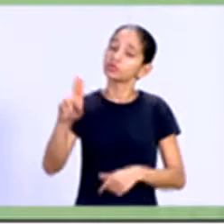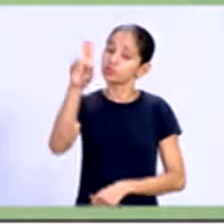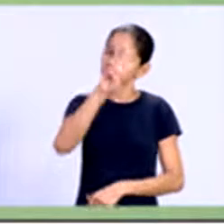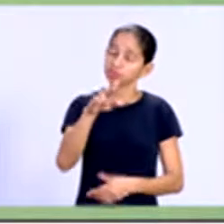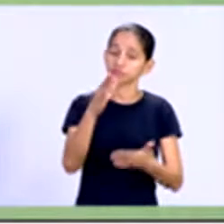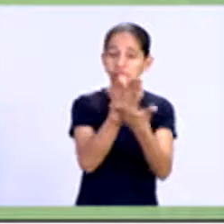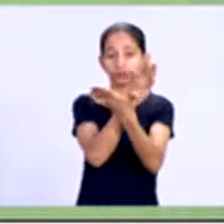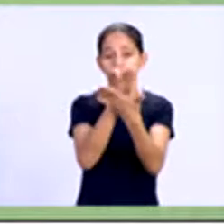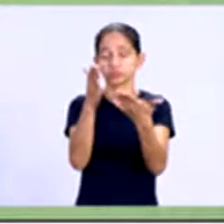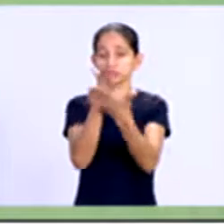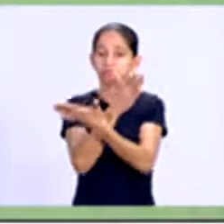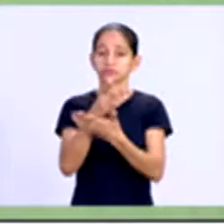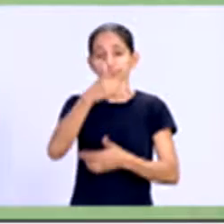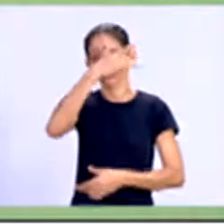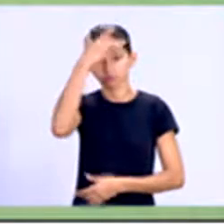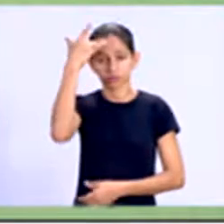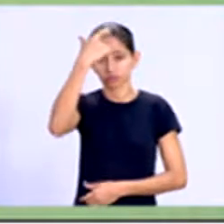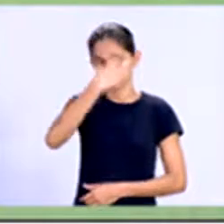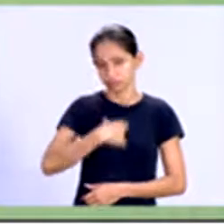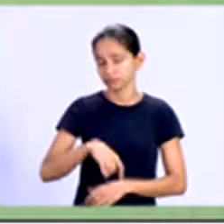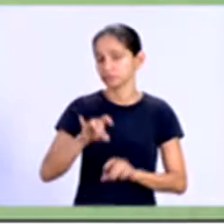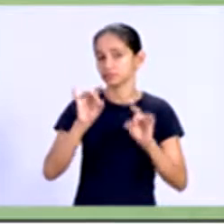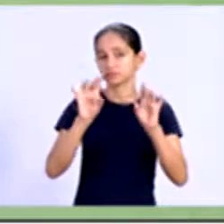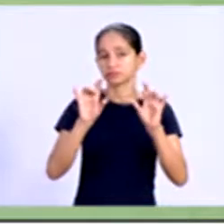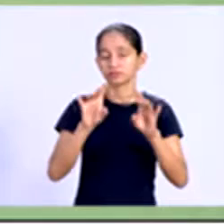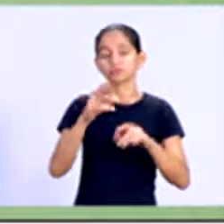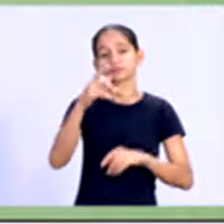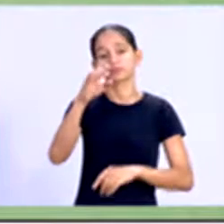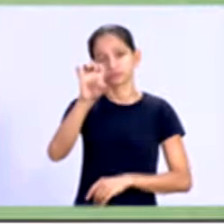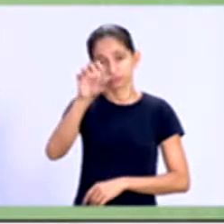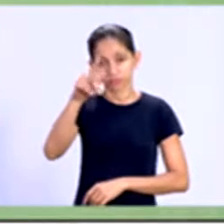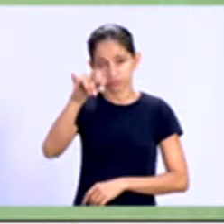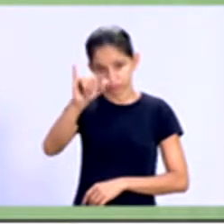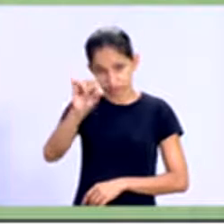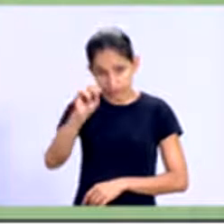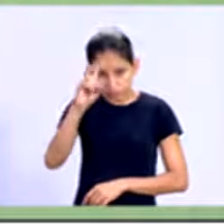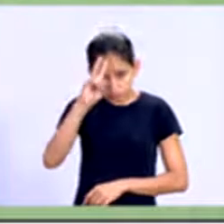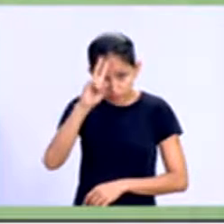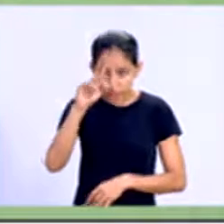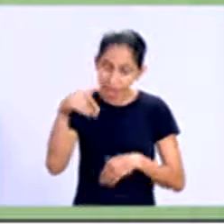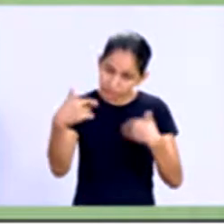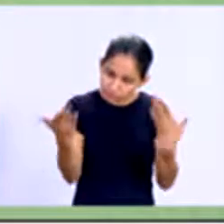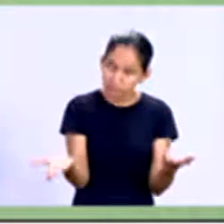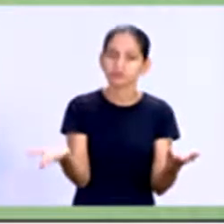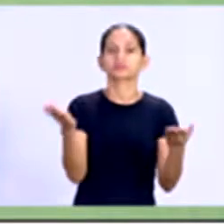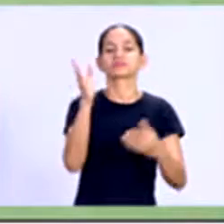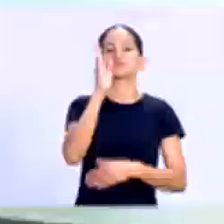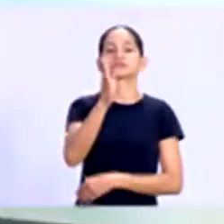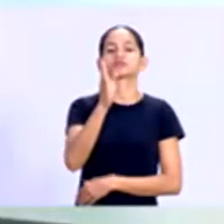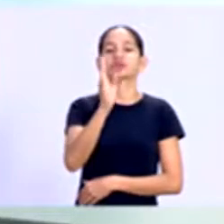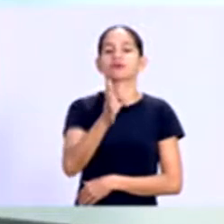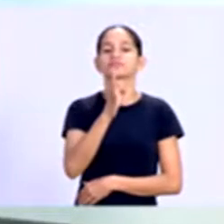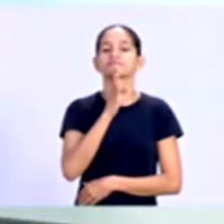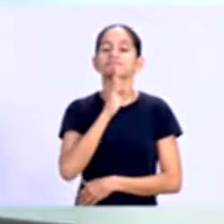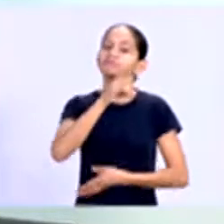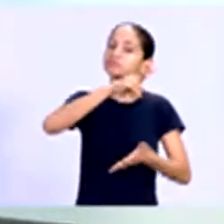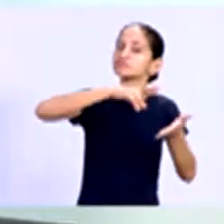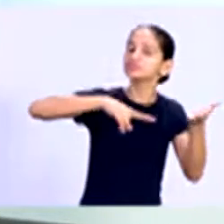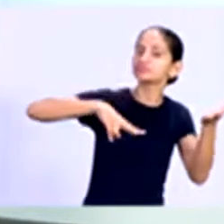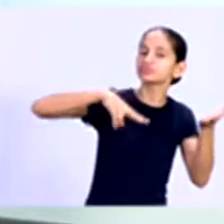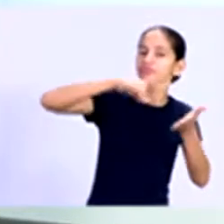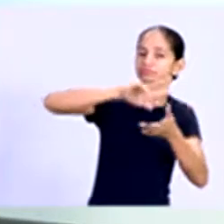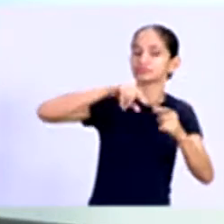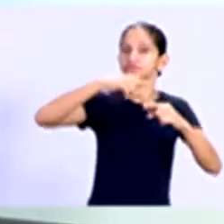proteção individual, os EPIs. Como vocês já devem ter dado uma lida na